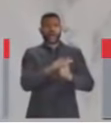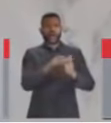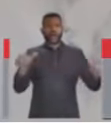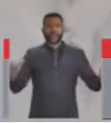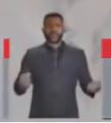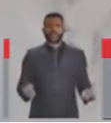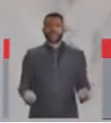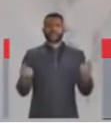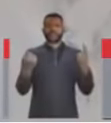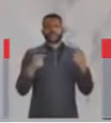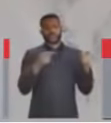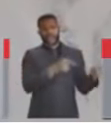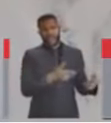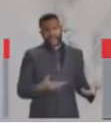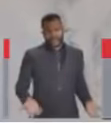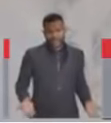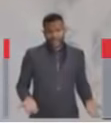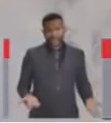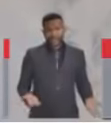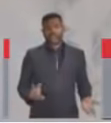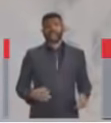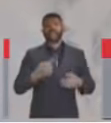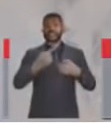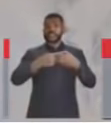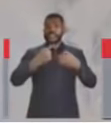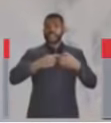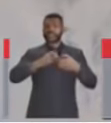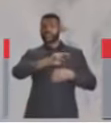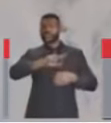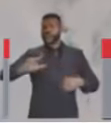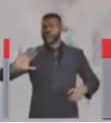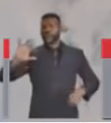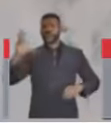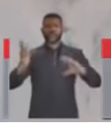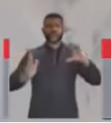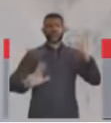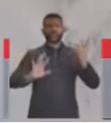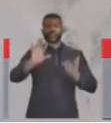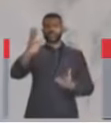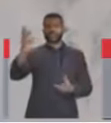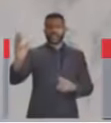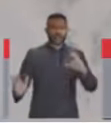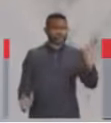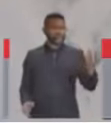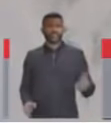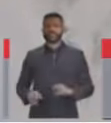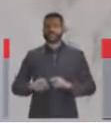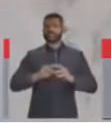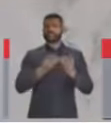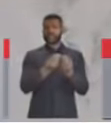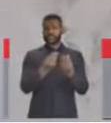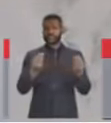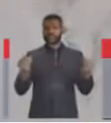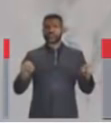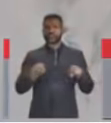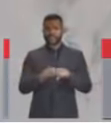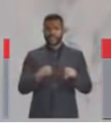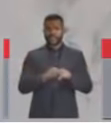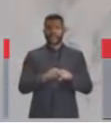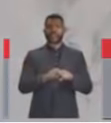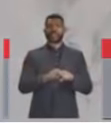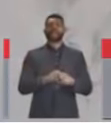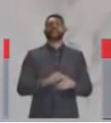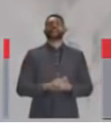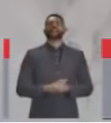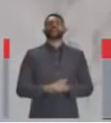sala um verdadeiro absurdo E isso tem acontecido em várias cidades aqui da principalmente da grande São Paulo e da Baixada